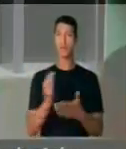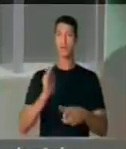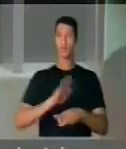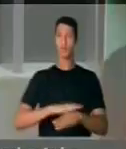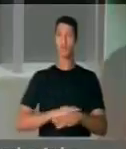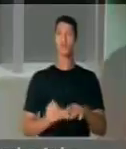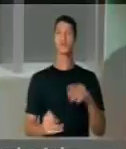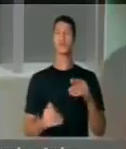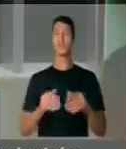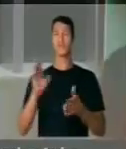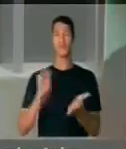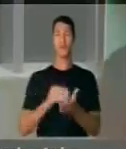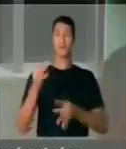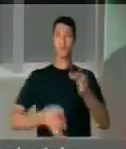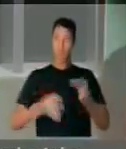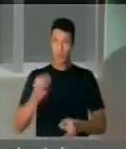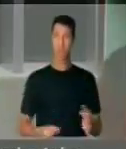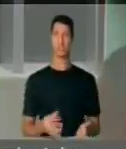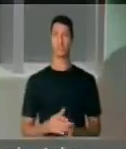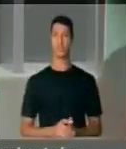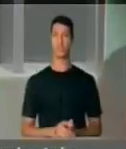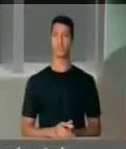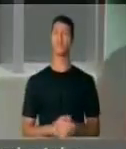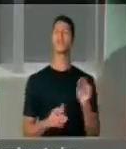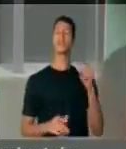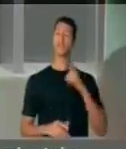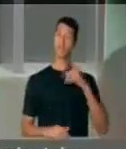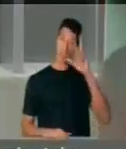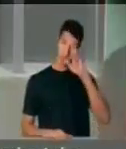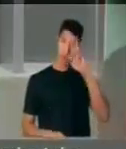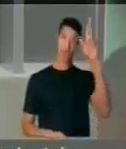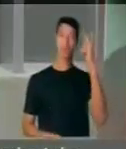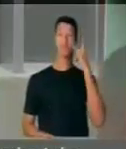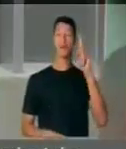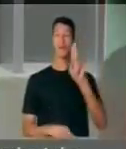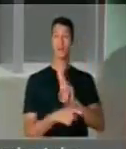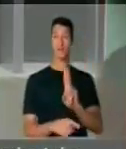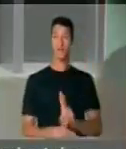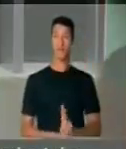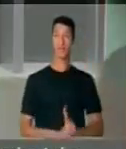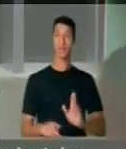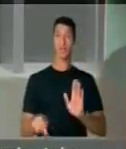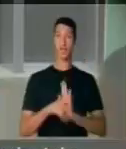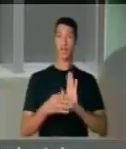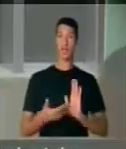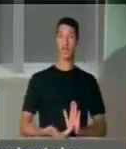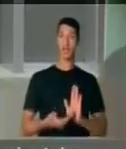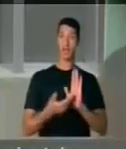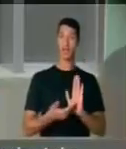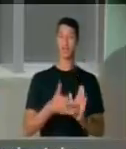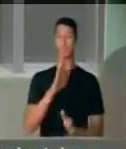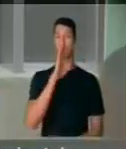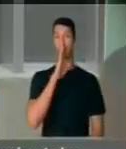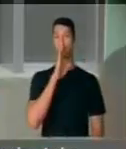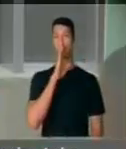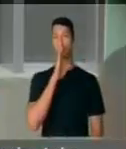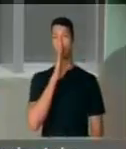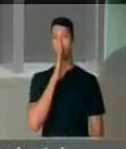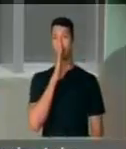momento, fomos injustiçados. Quem tinha autoridade para defender a casa se calou.